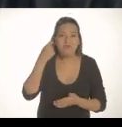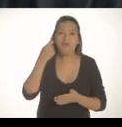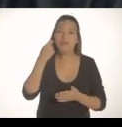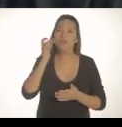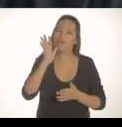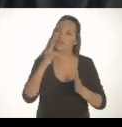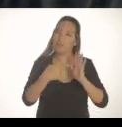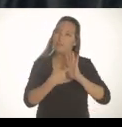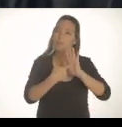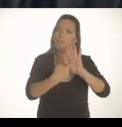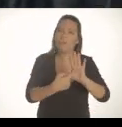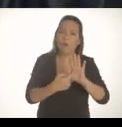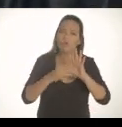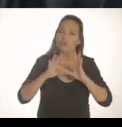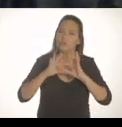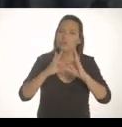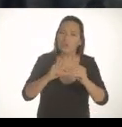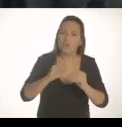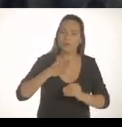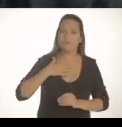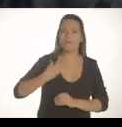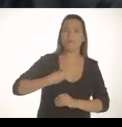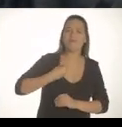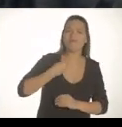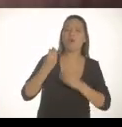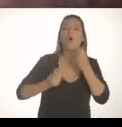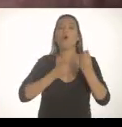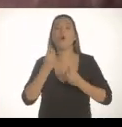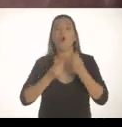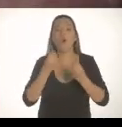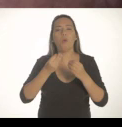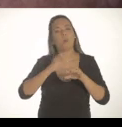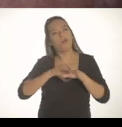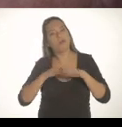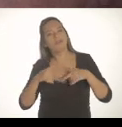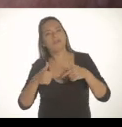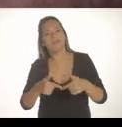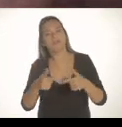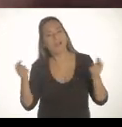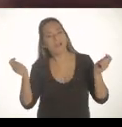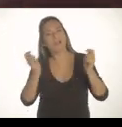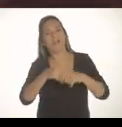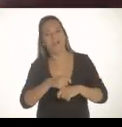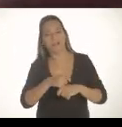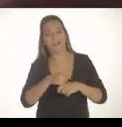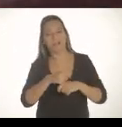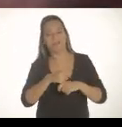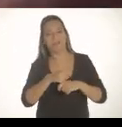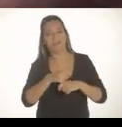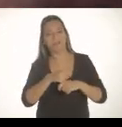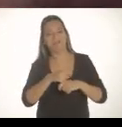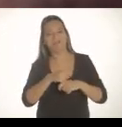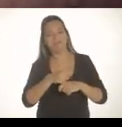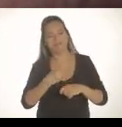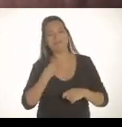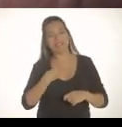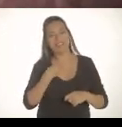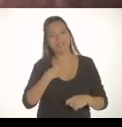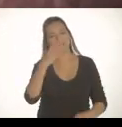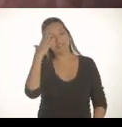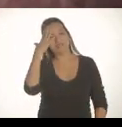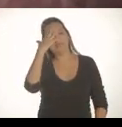Ele já deu testemunho com a sua vida do que ele é capaz. É. A vida pública dele é muito bonita,